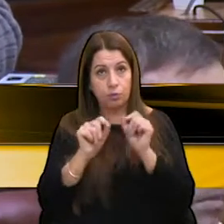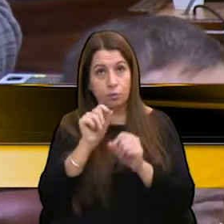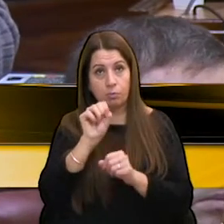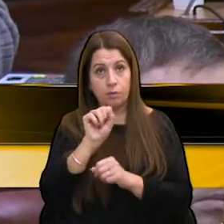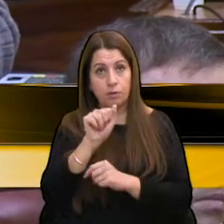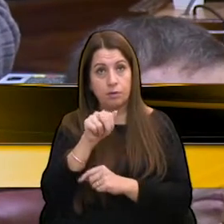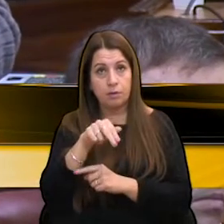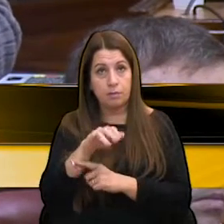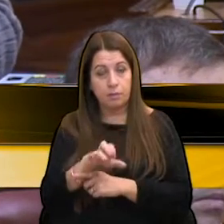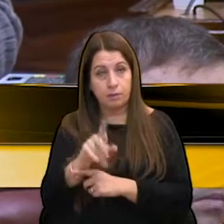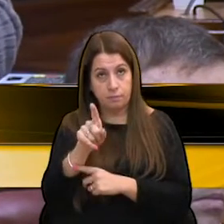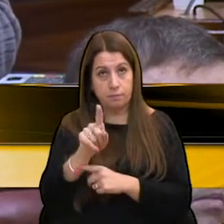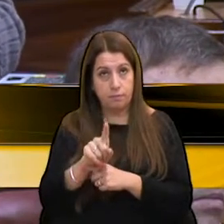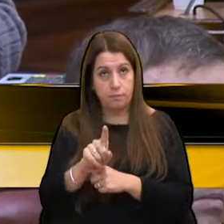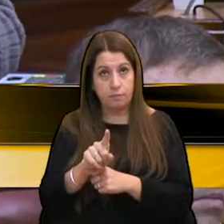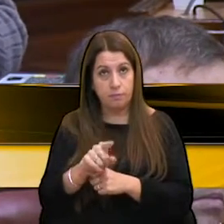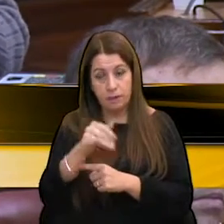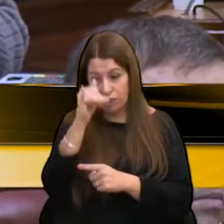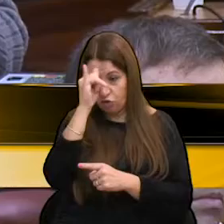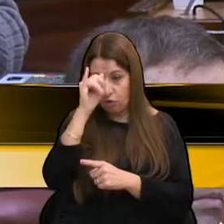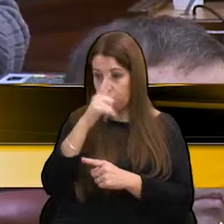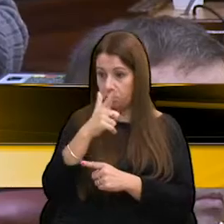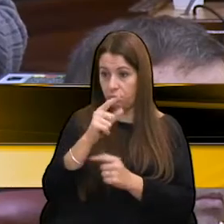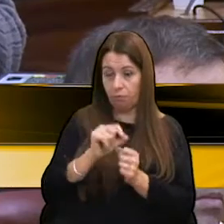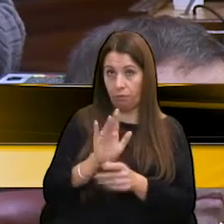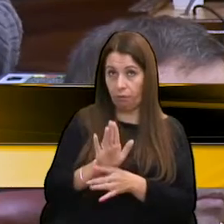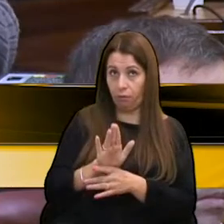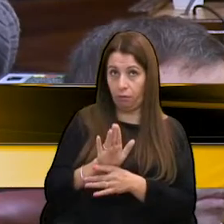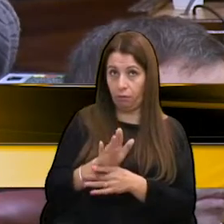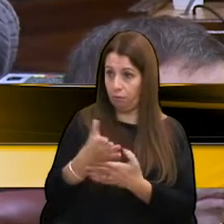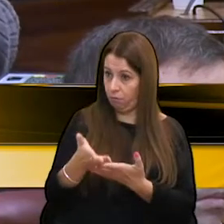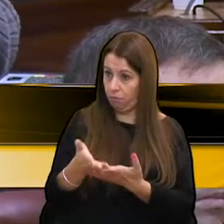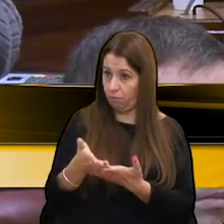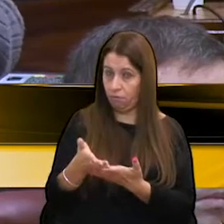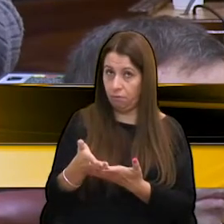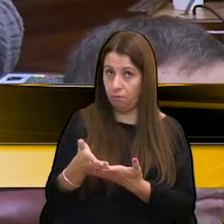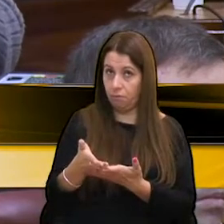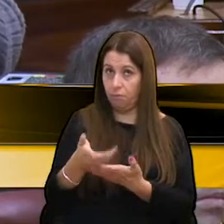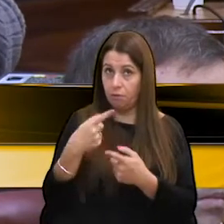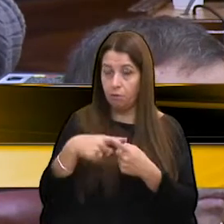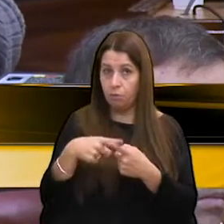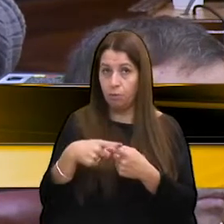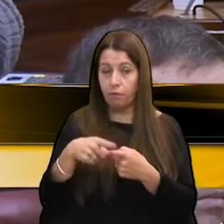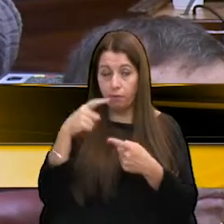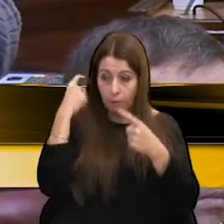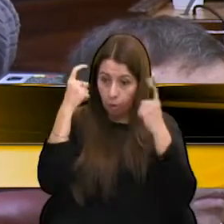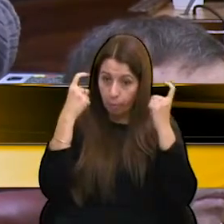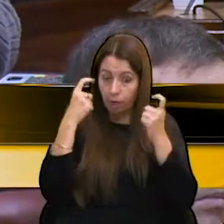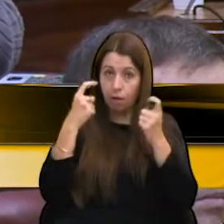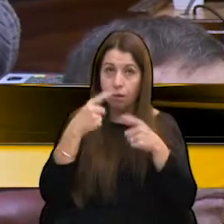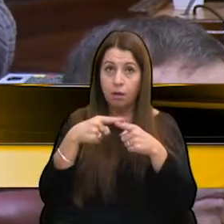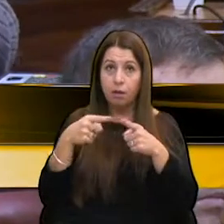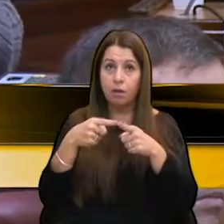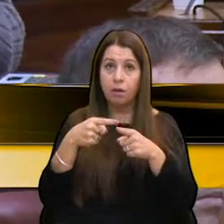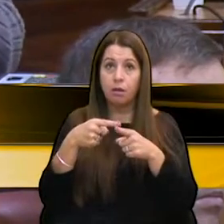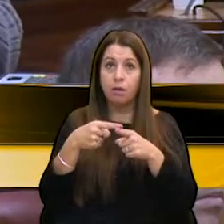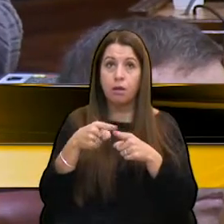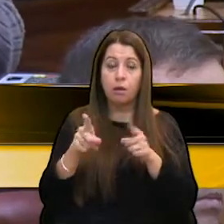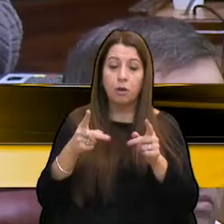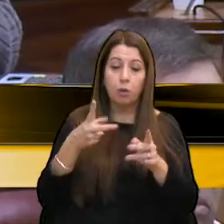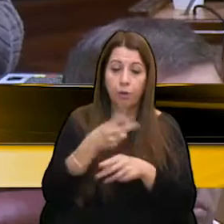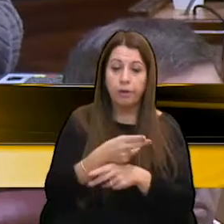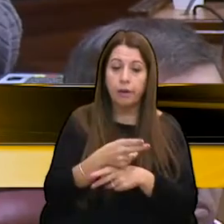Samai, esse idiota aí não tem o que fazer, esse anencéfalo. Porque, olha, vai se preocupar em cortar os gatos nos bairros